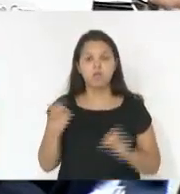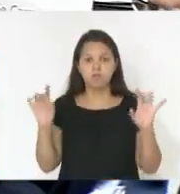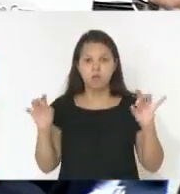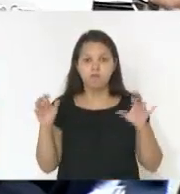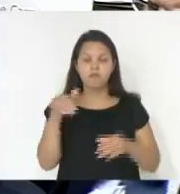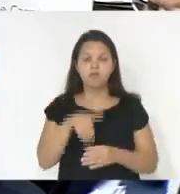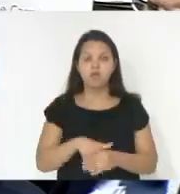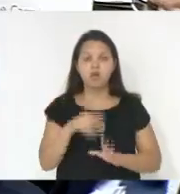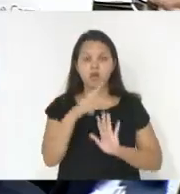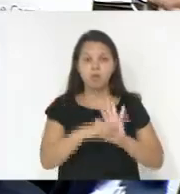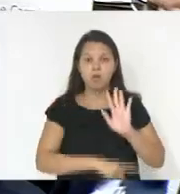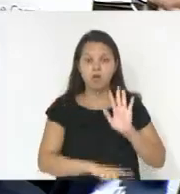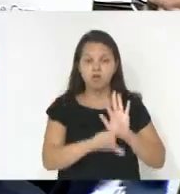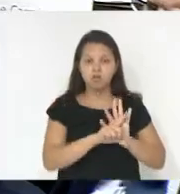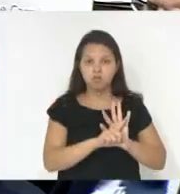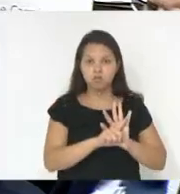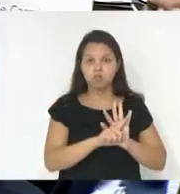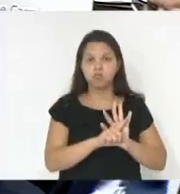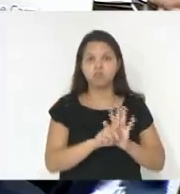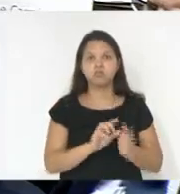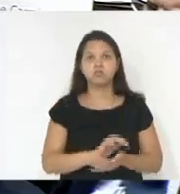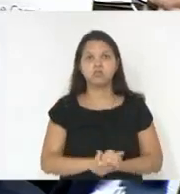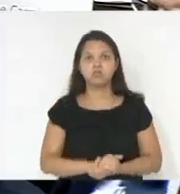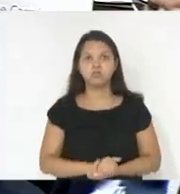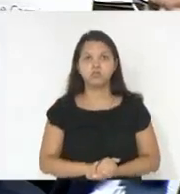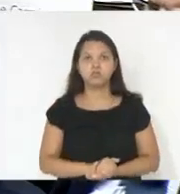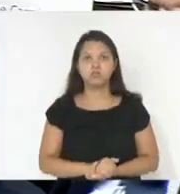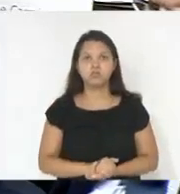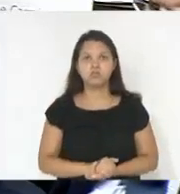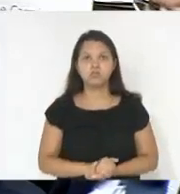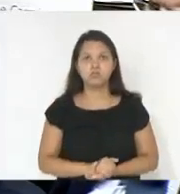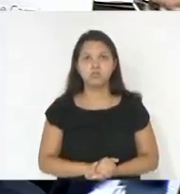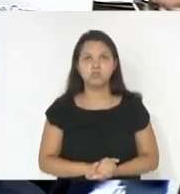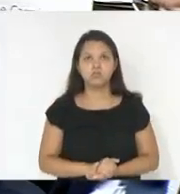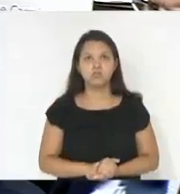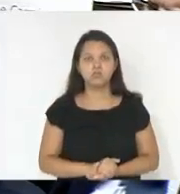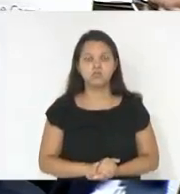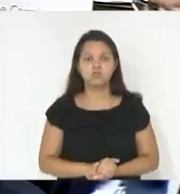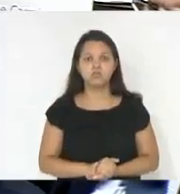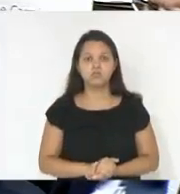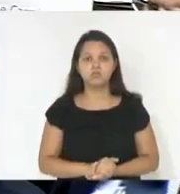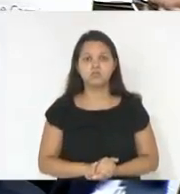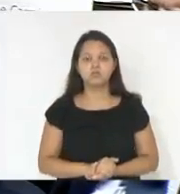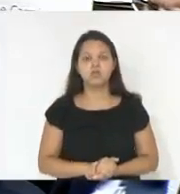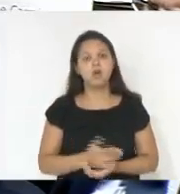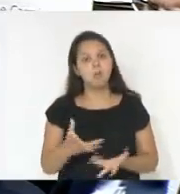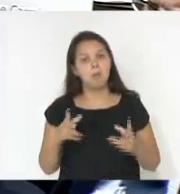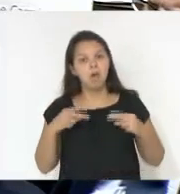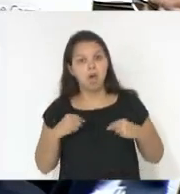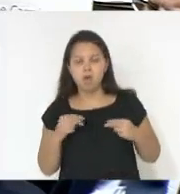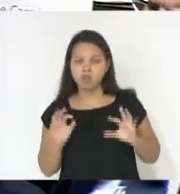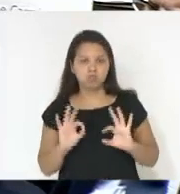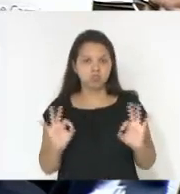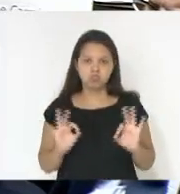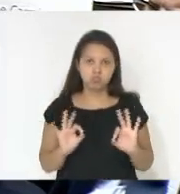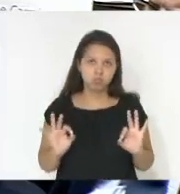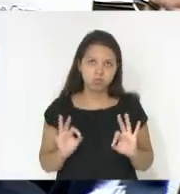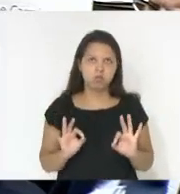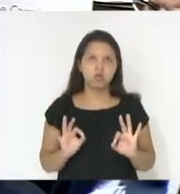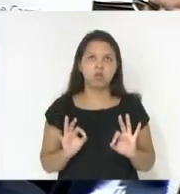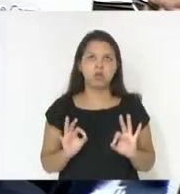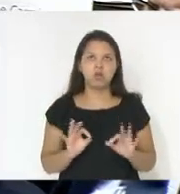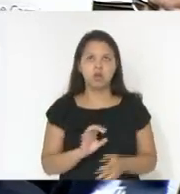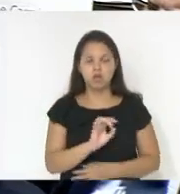no projeto de lei, e aí, não fulanizando ou dando mérito ou deixando de dar a ninguém, que é parte